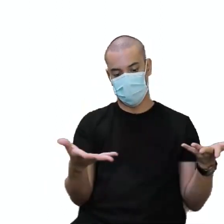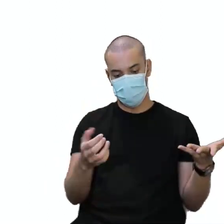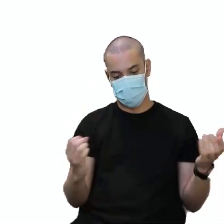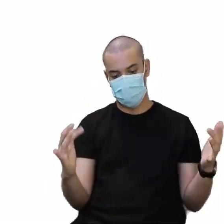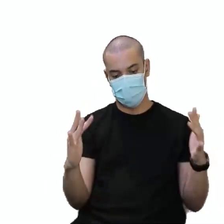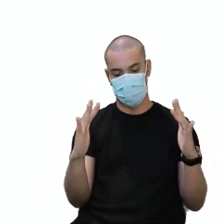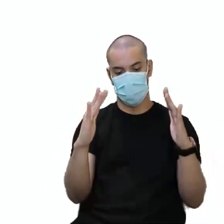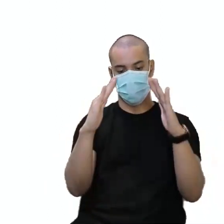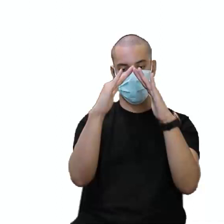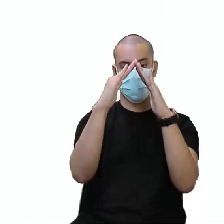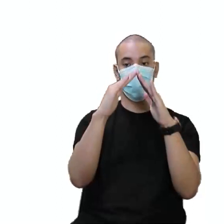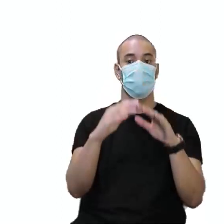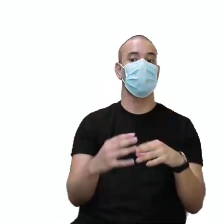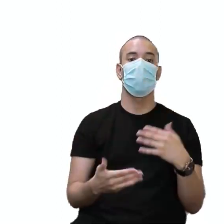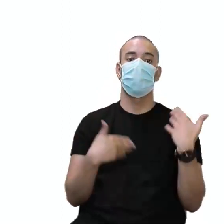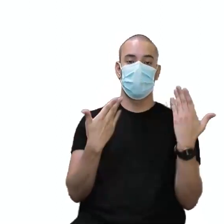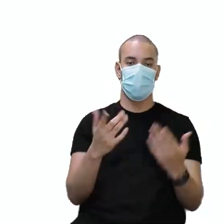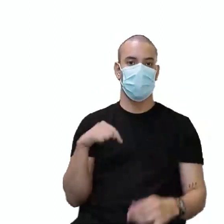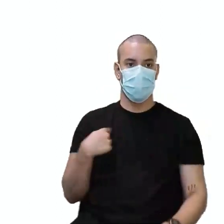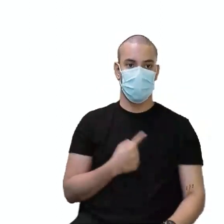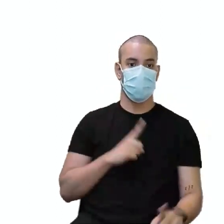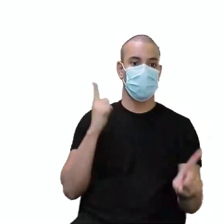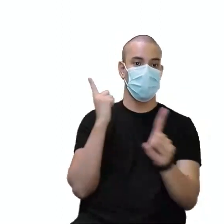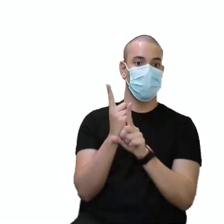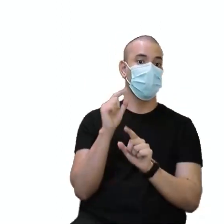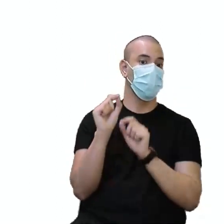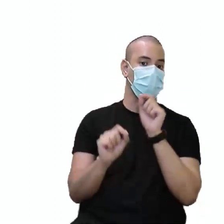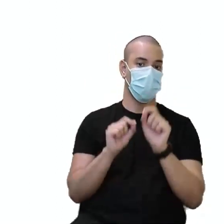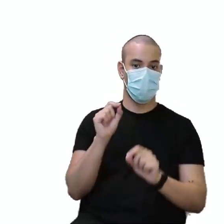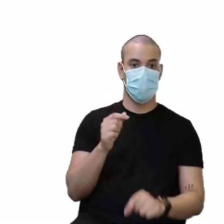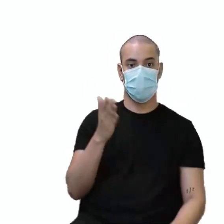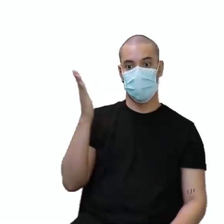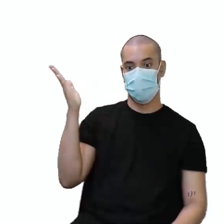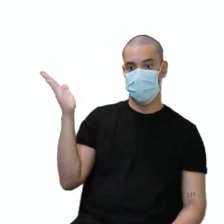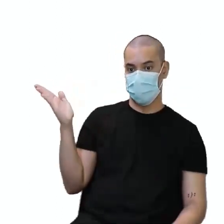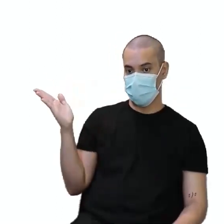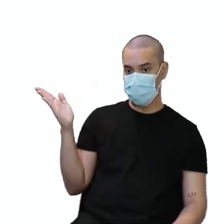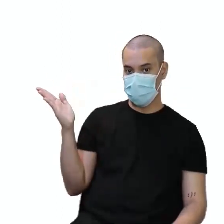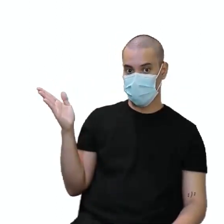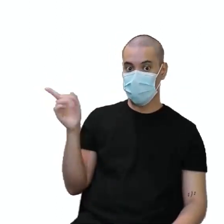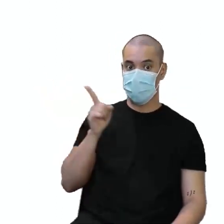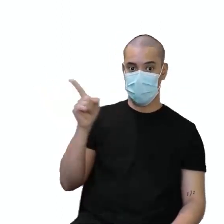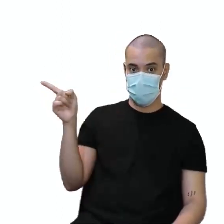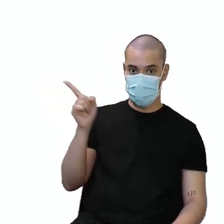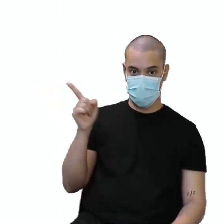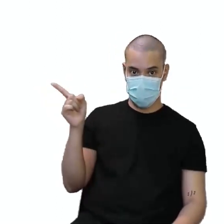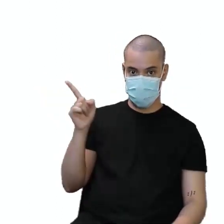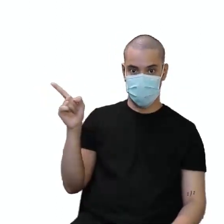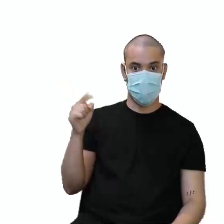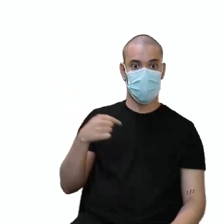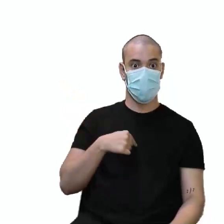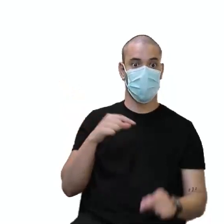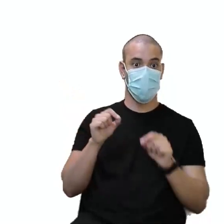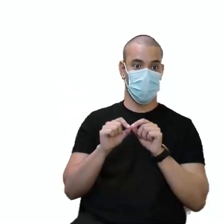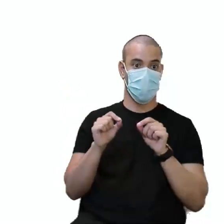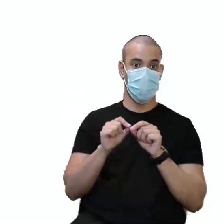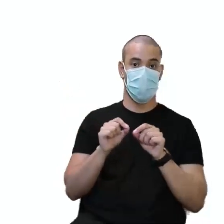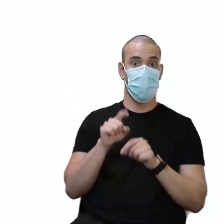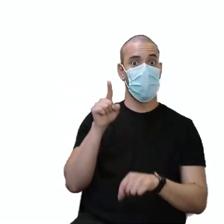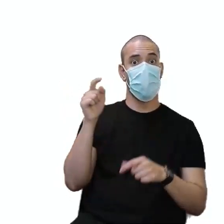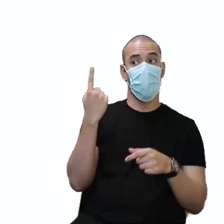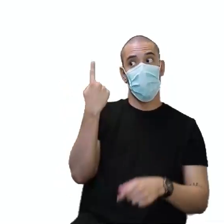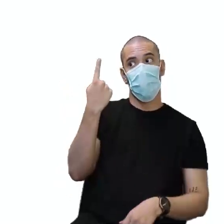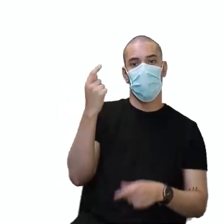tá bom? Aí a gente tem o quê? Olha lá. Esse esqueminha aqui, tá? É uma